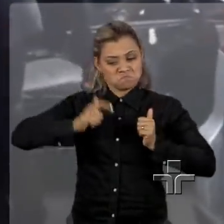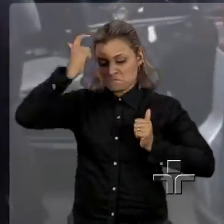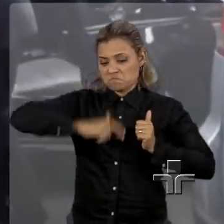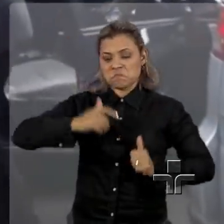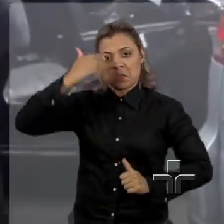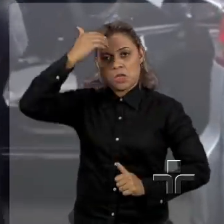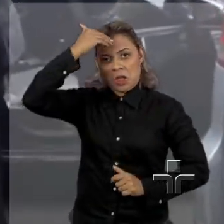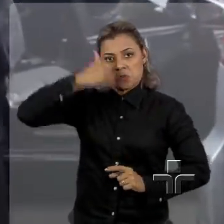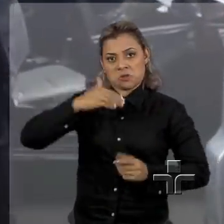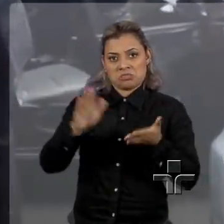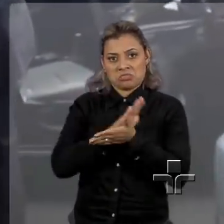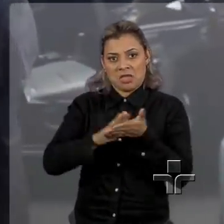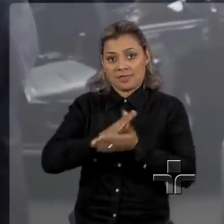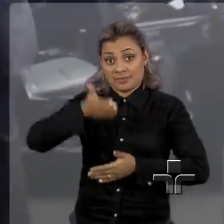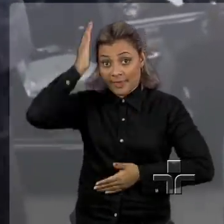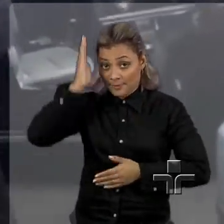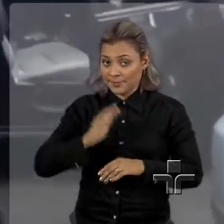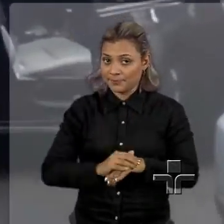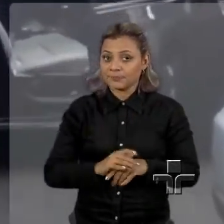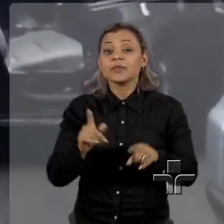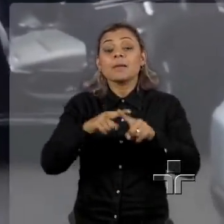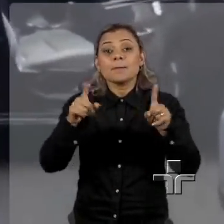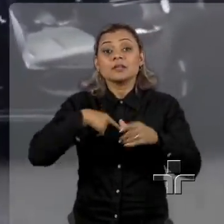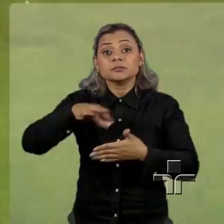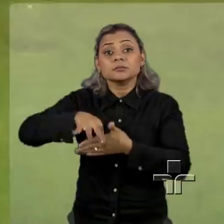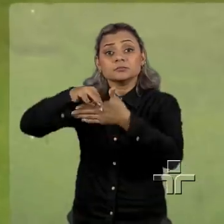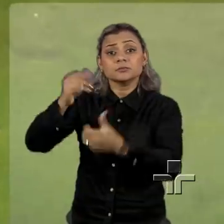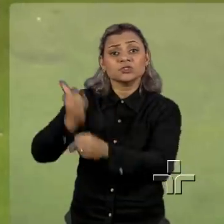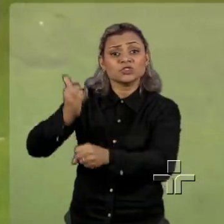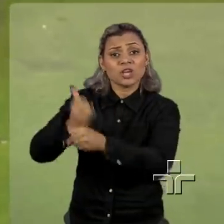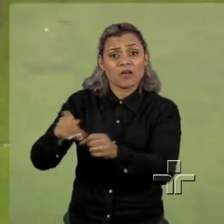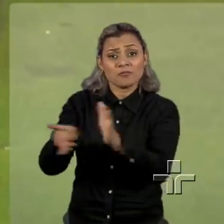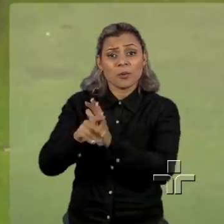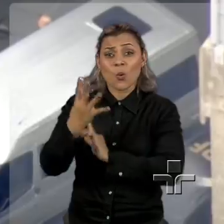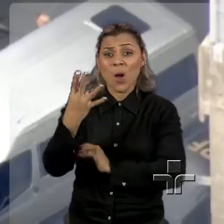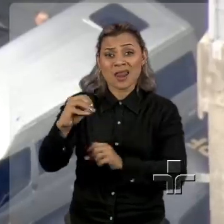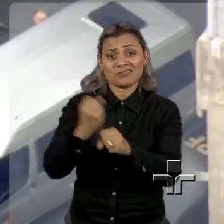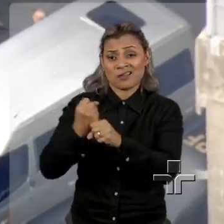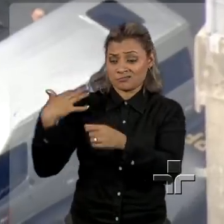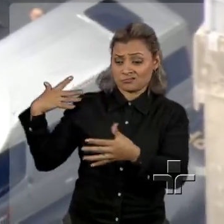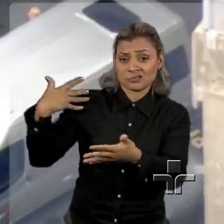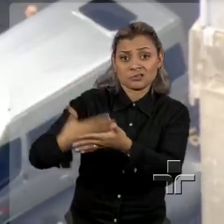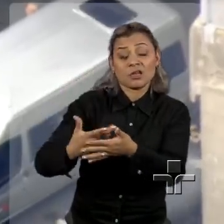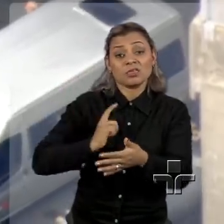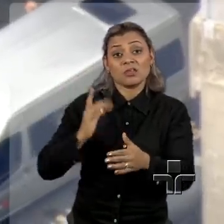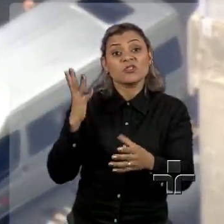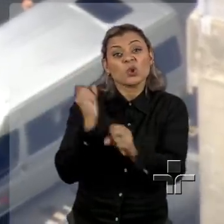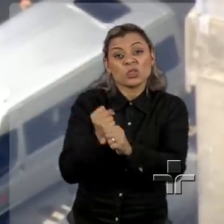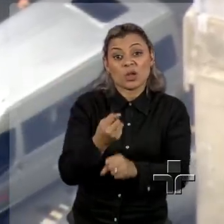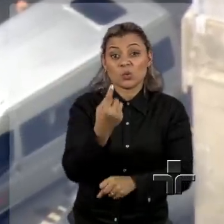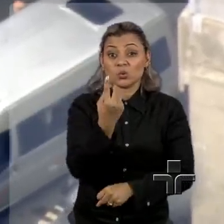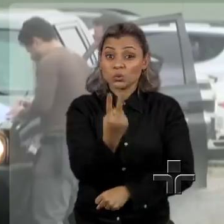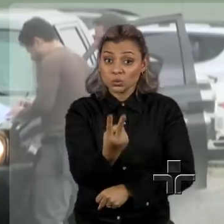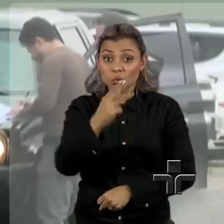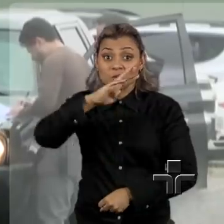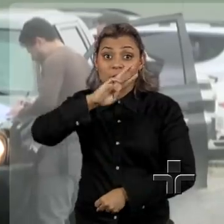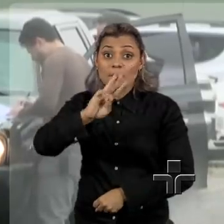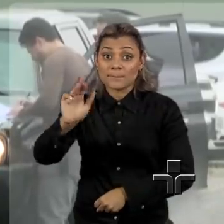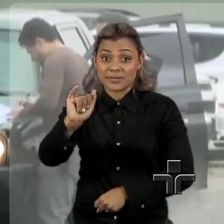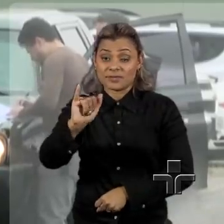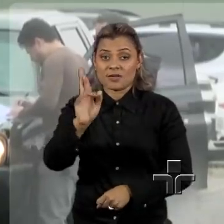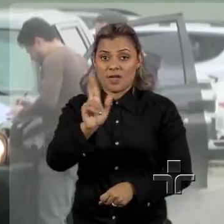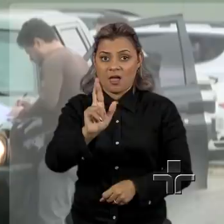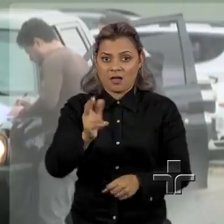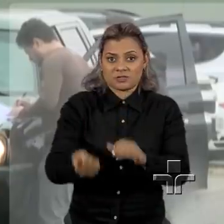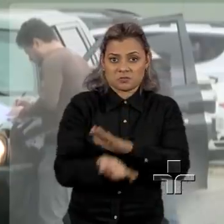hoje, o ex-presidente é acusado de chefiar uma organização criminosa há 40 anos e desviar quase R$2 bilhões. A Justiça